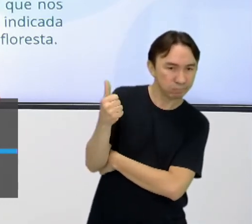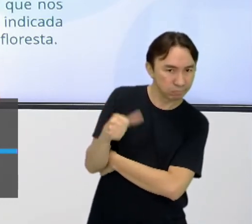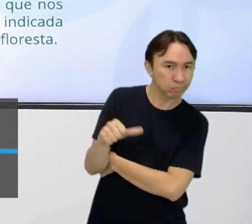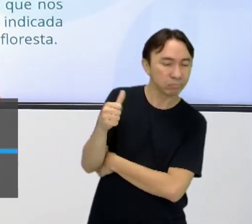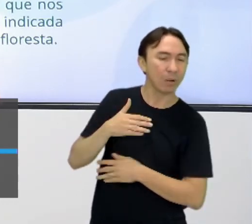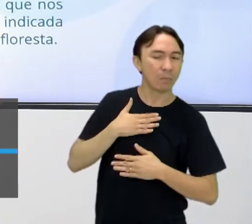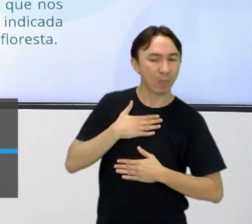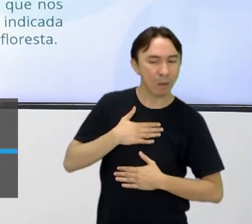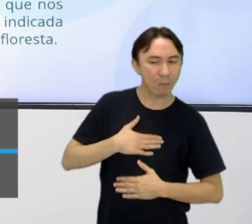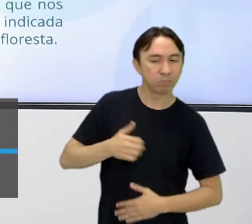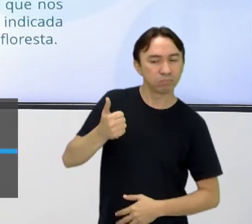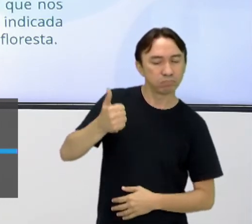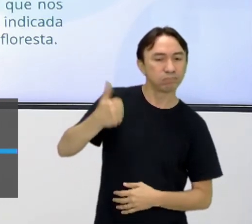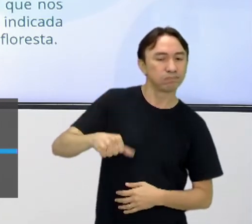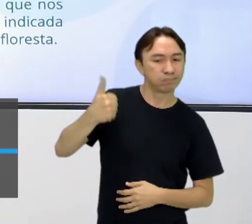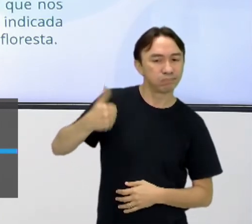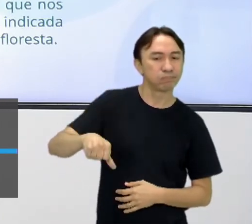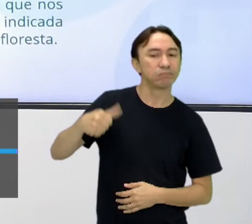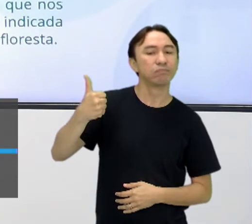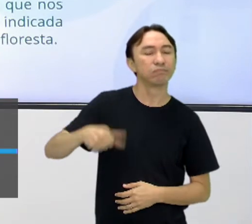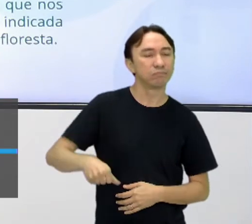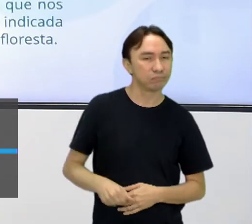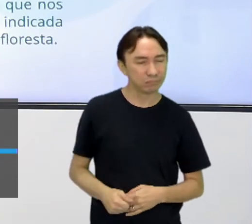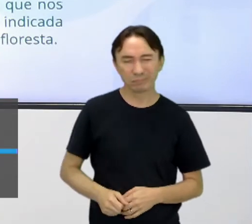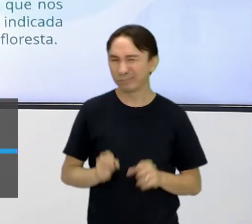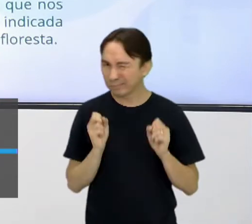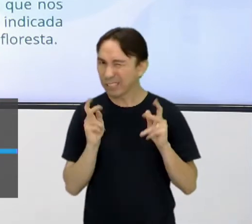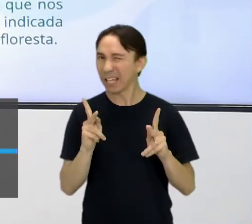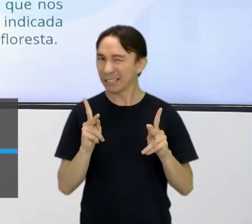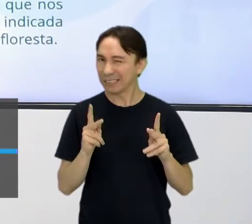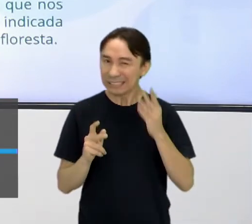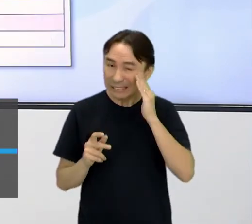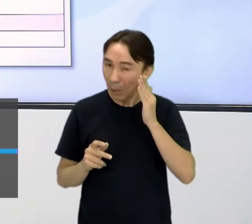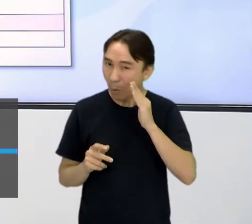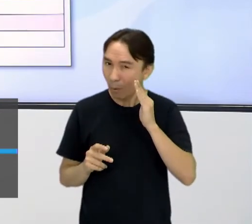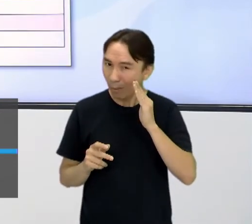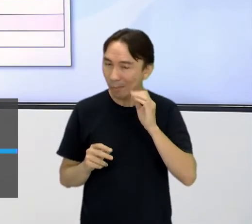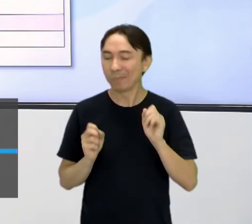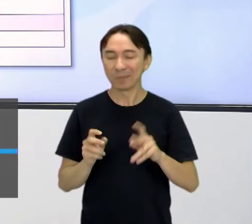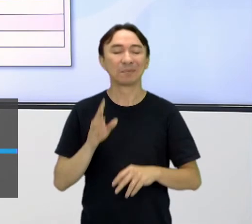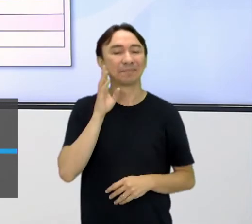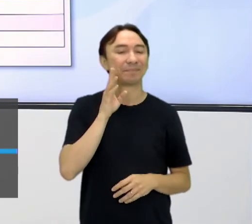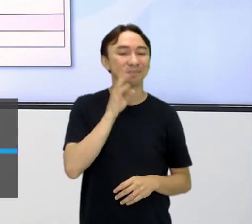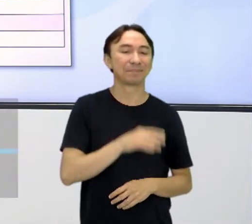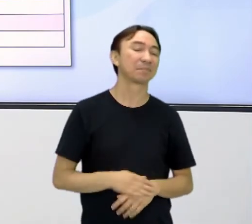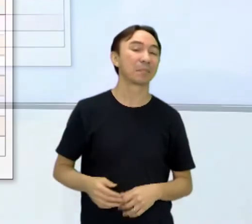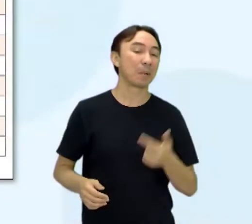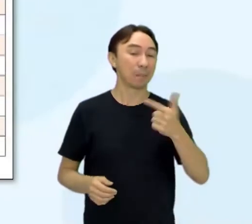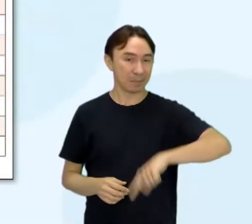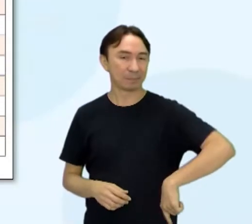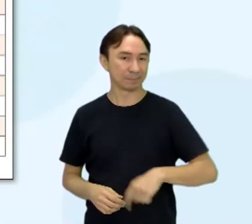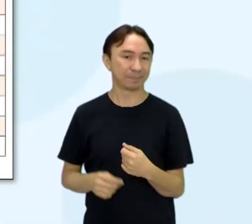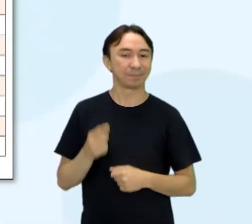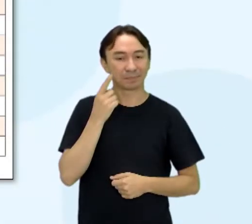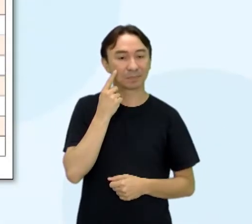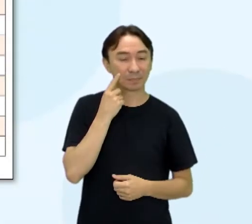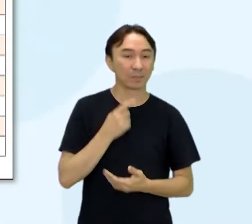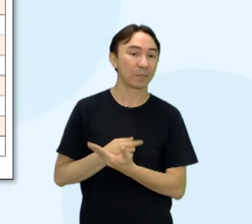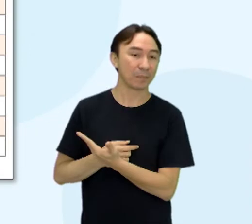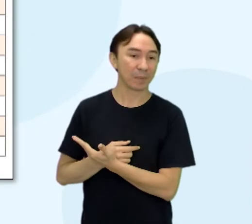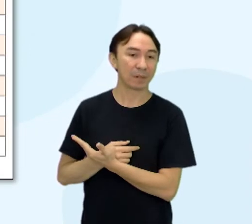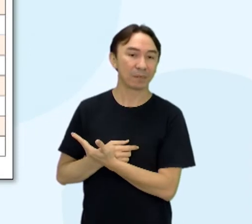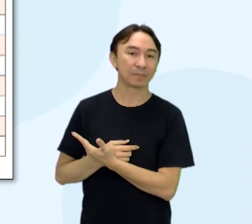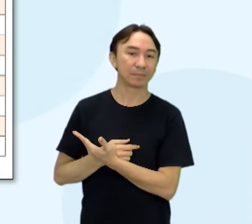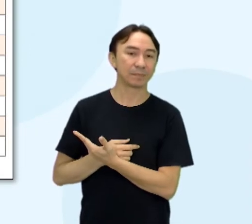aula que a gente está trabalhando e conversando com vocês. Beleza? Deu para entender? Legal, então. Vamos para mais uma, então? Olha lá. Vai aparecer para